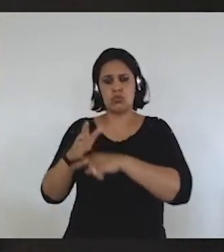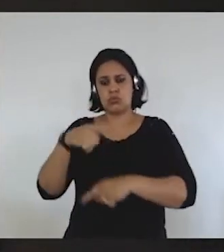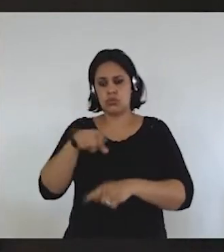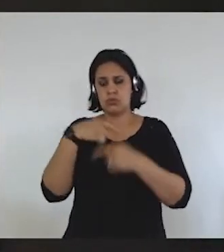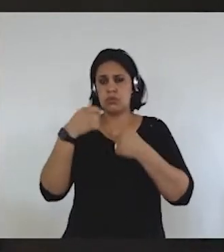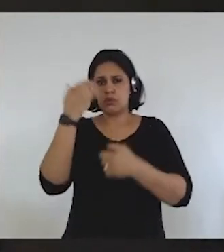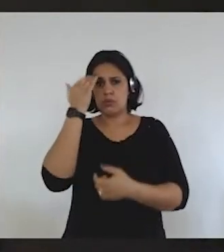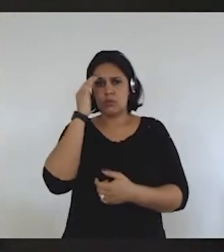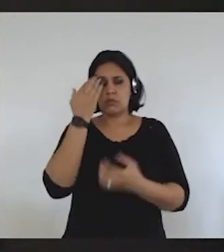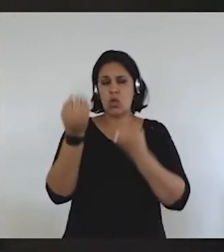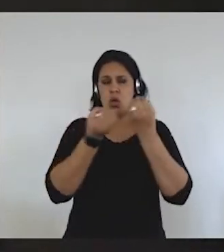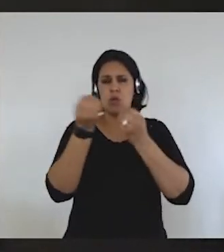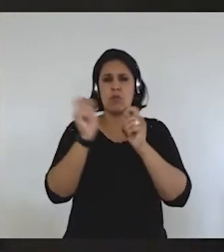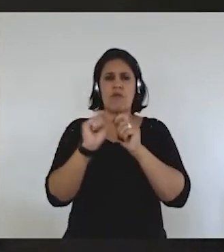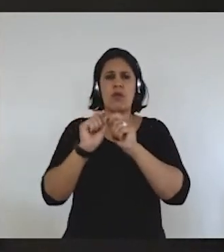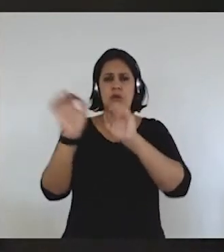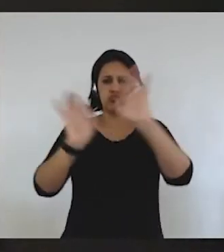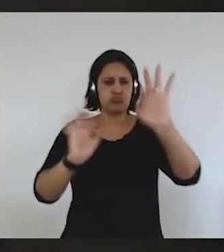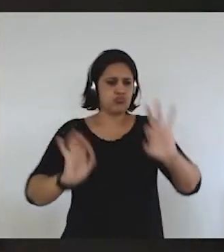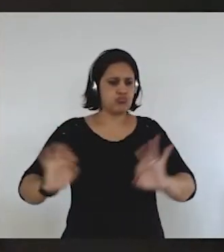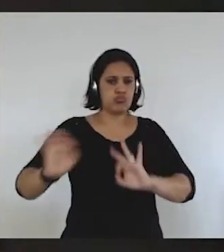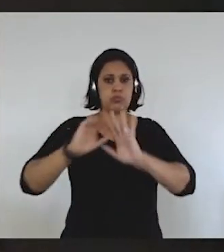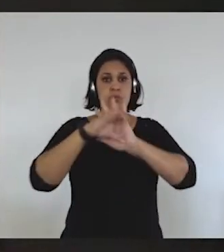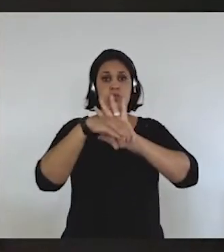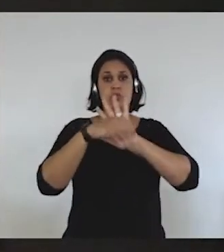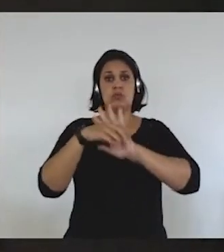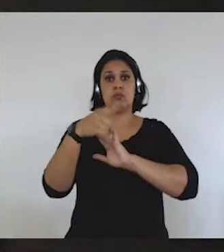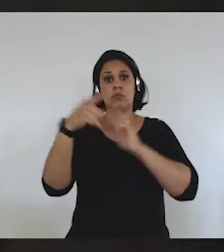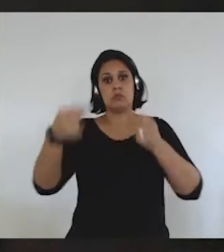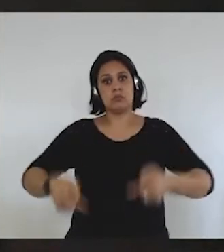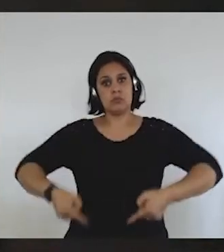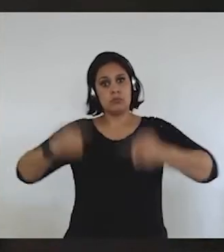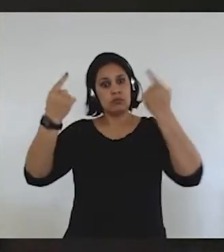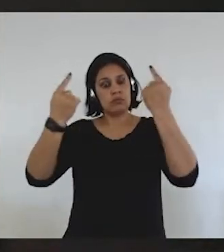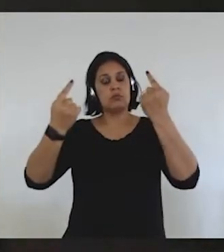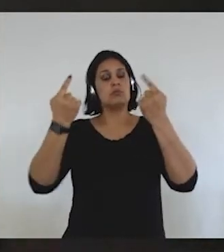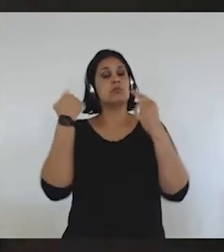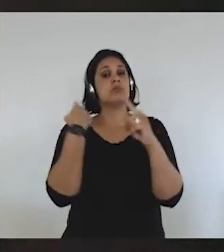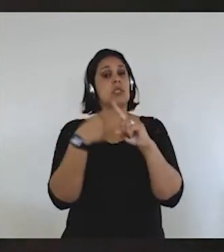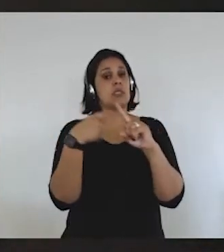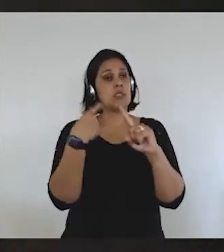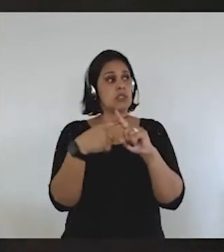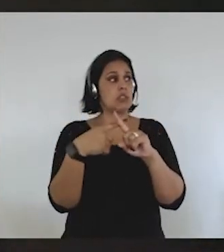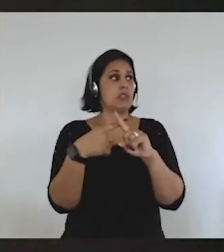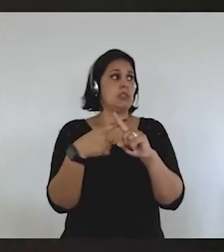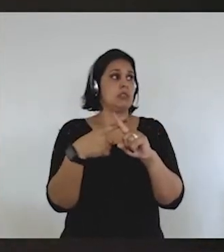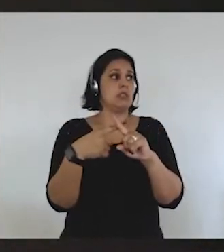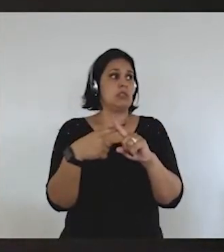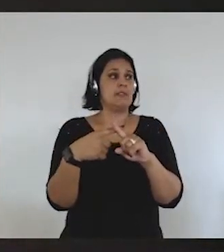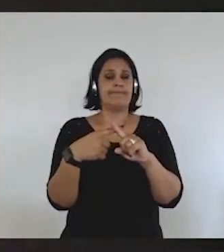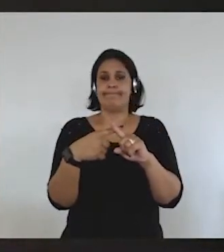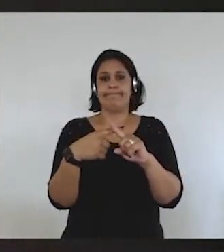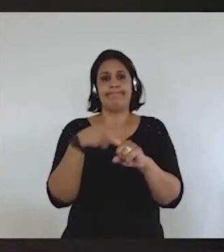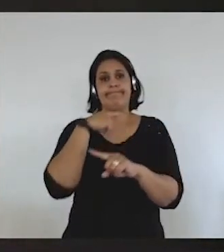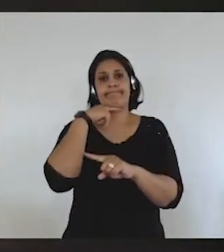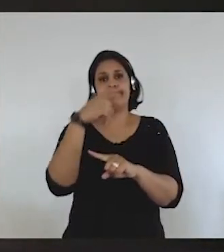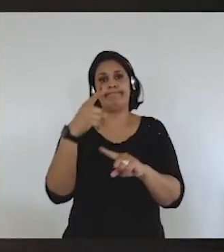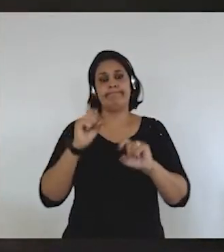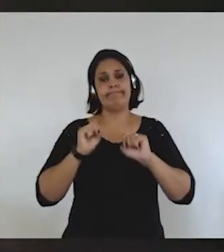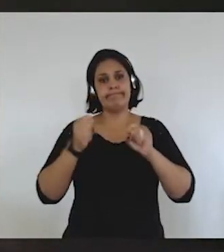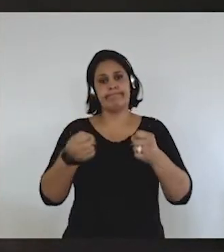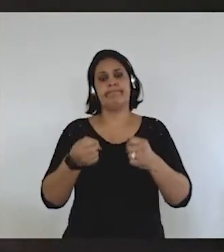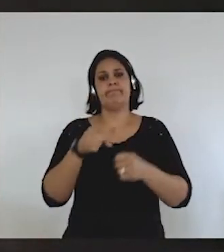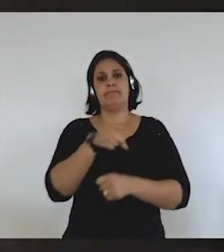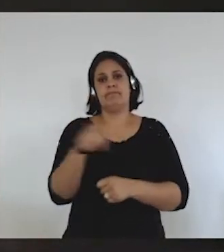como melhor manusear esses conceitos e esses desafios, porque senão não haverá como enfrentar satisfatoriamente